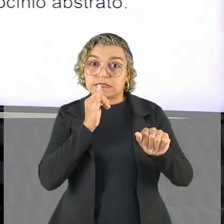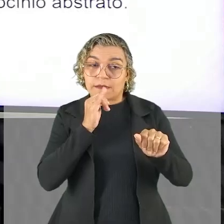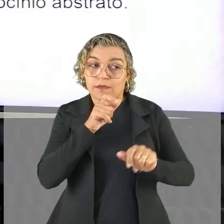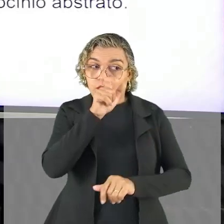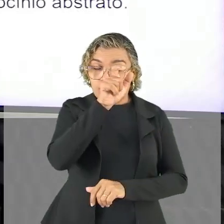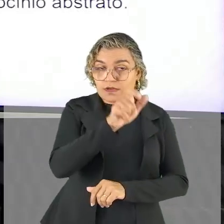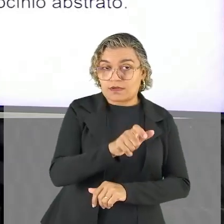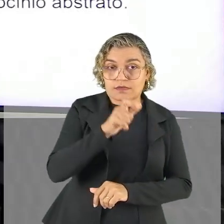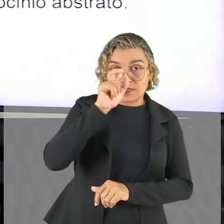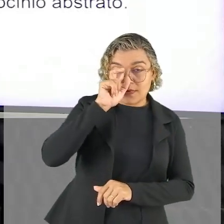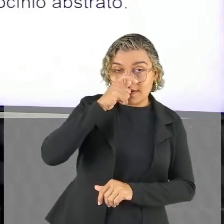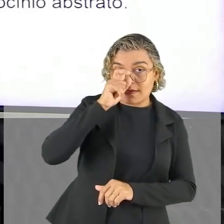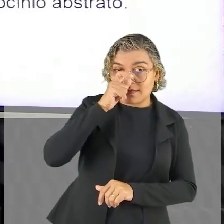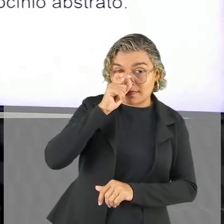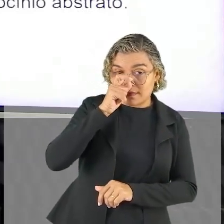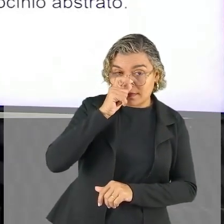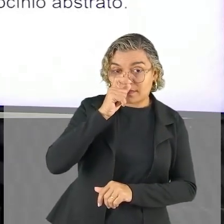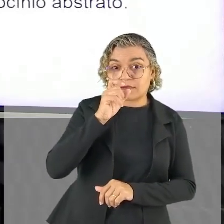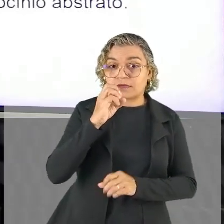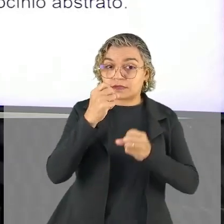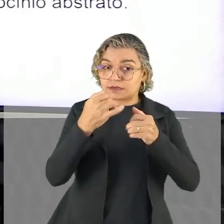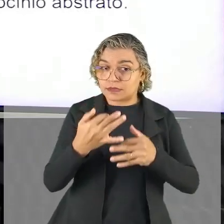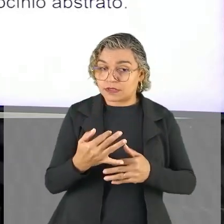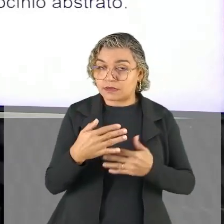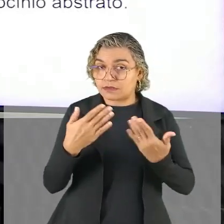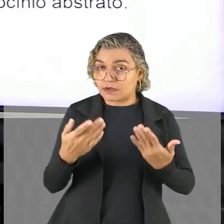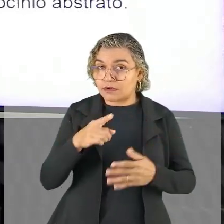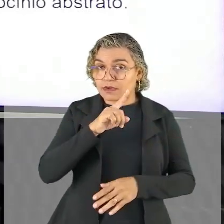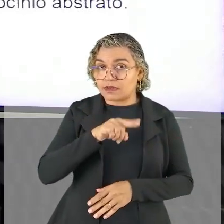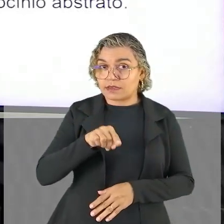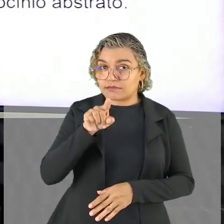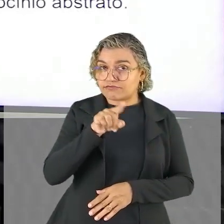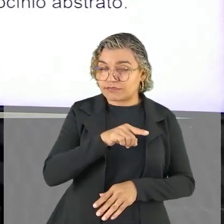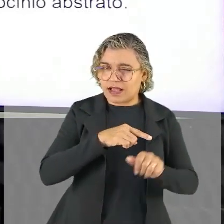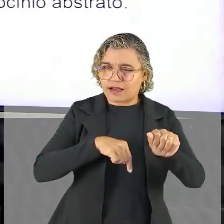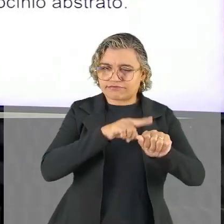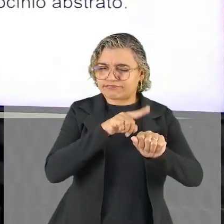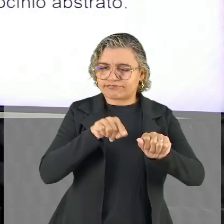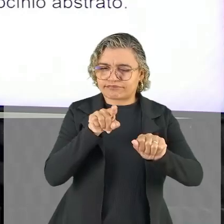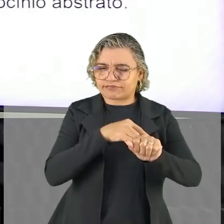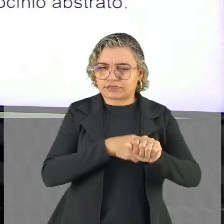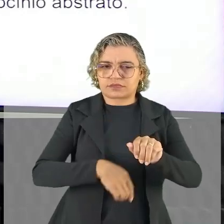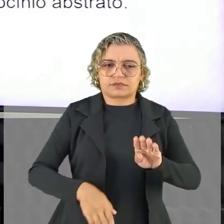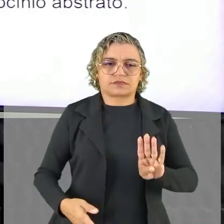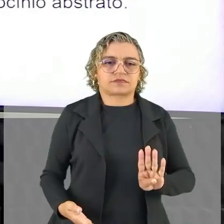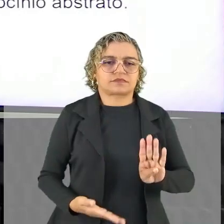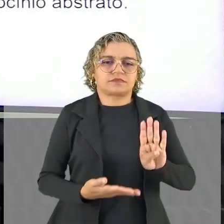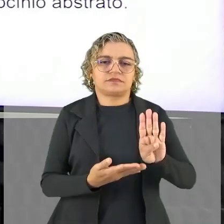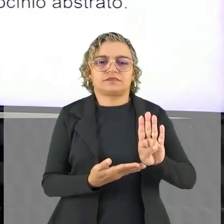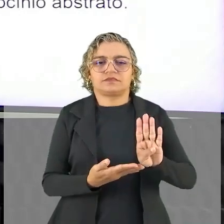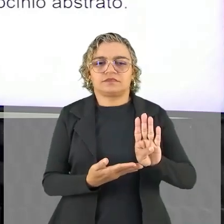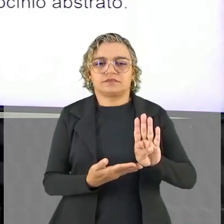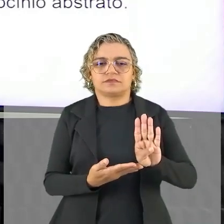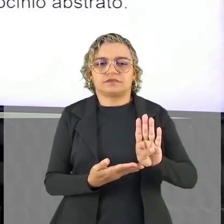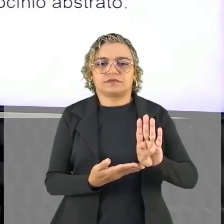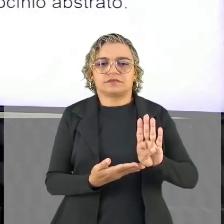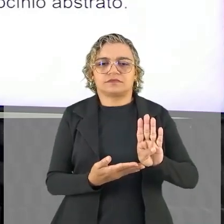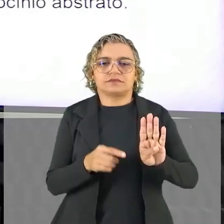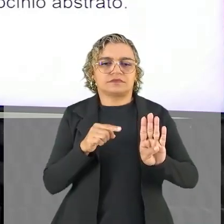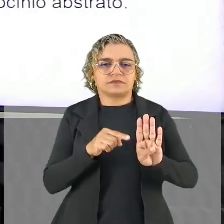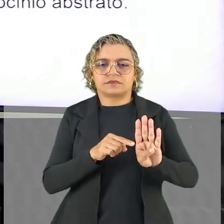Hume. Então, a gente pode descartar a letra A. Letra B, a revelação da inspiração divina? Também não,